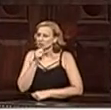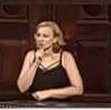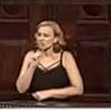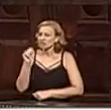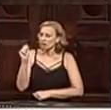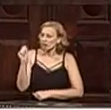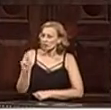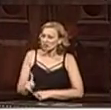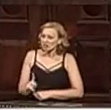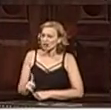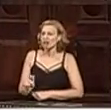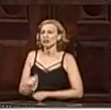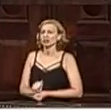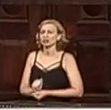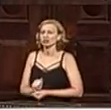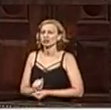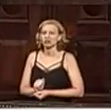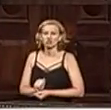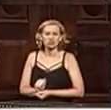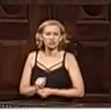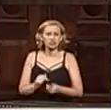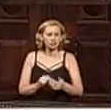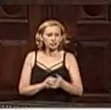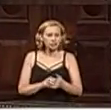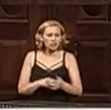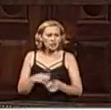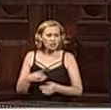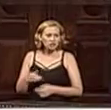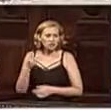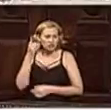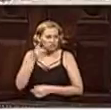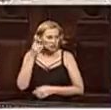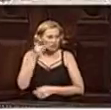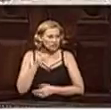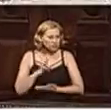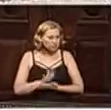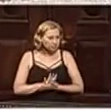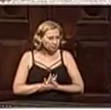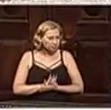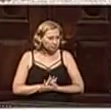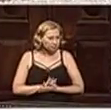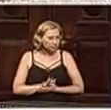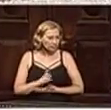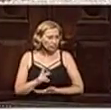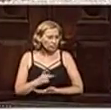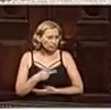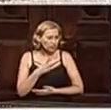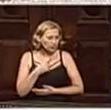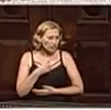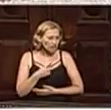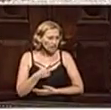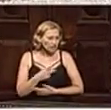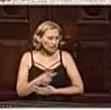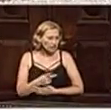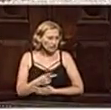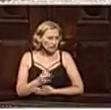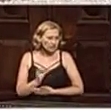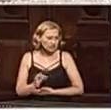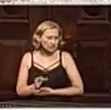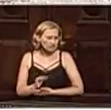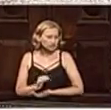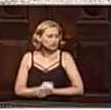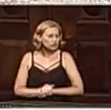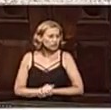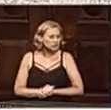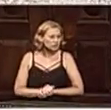Janeiro. O deputado doutor Juliano Heleno estava lá no carro de som, exatamente no momento em que